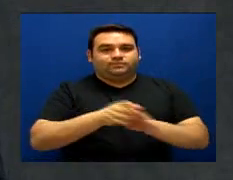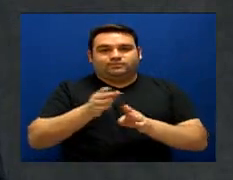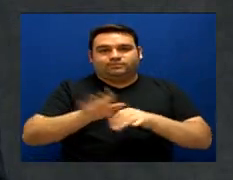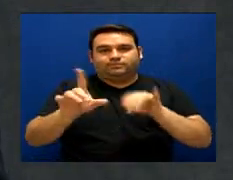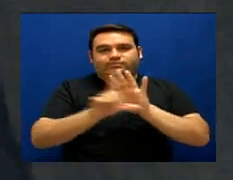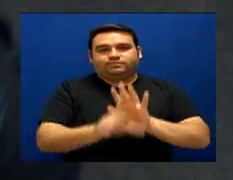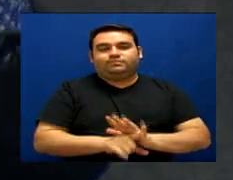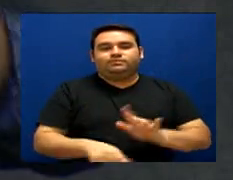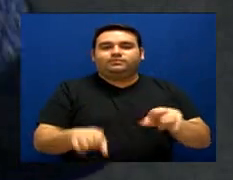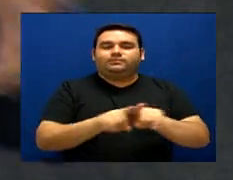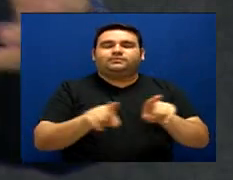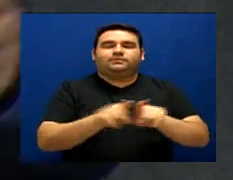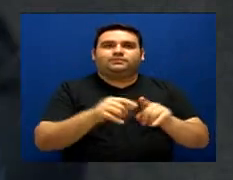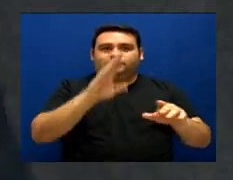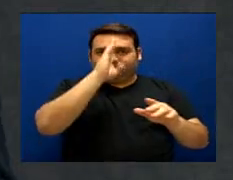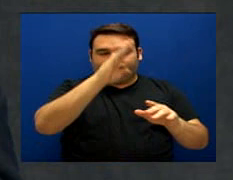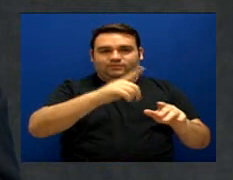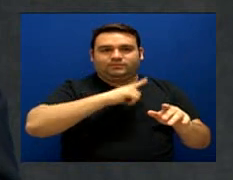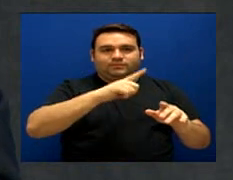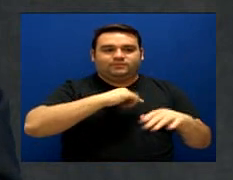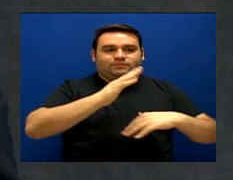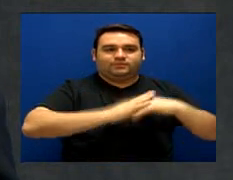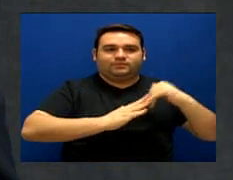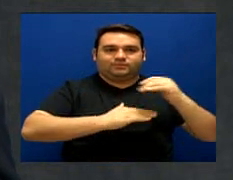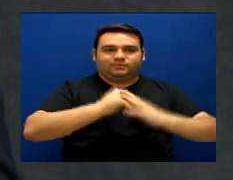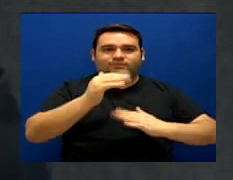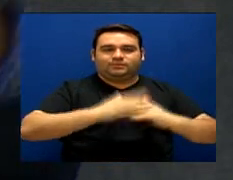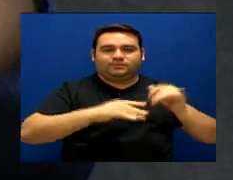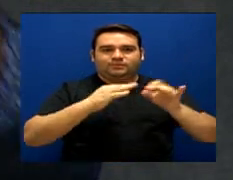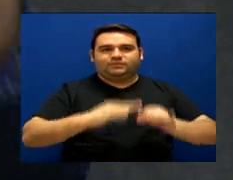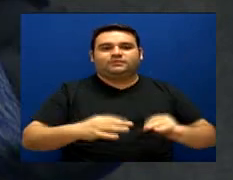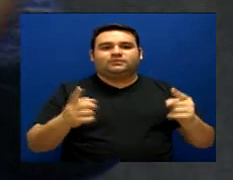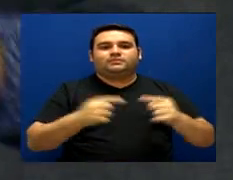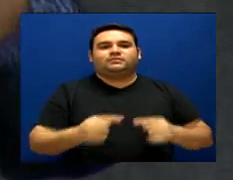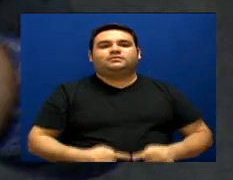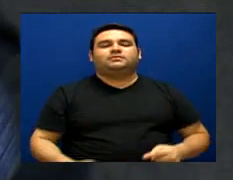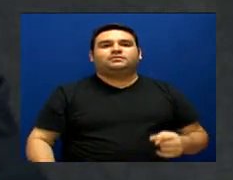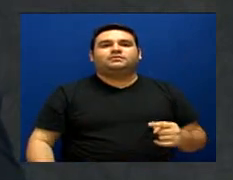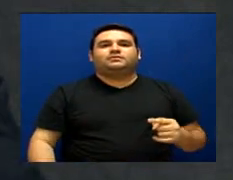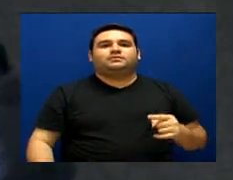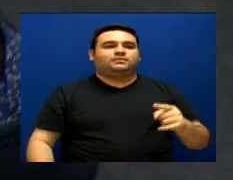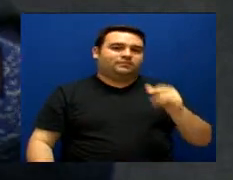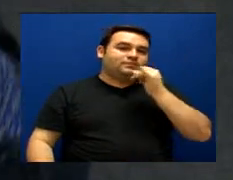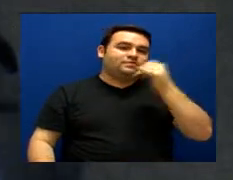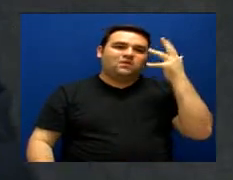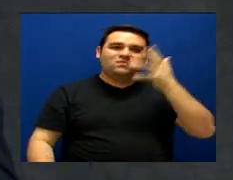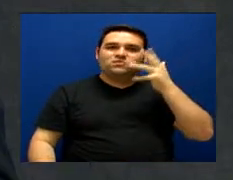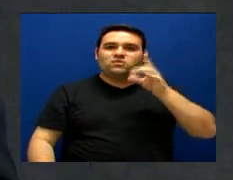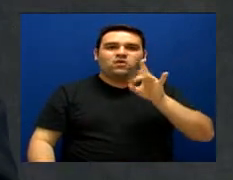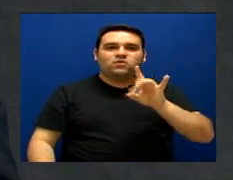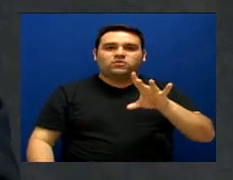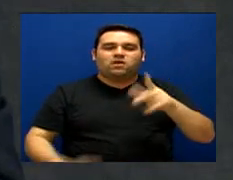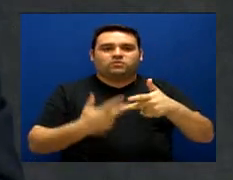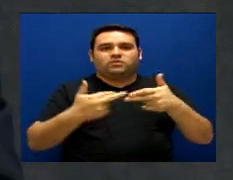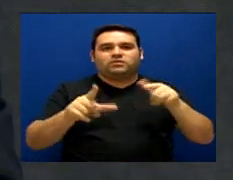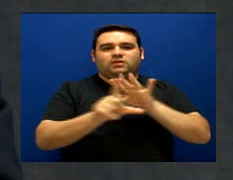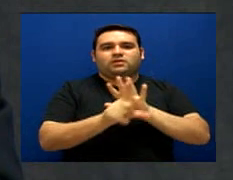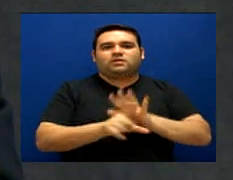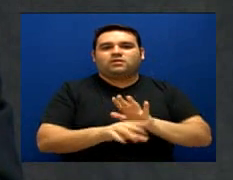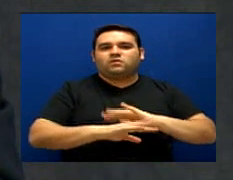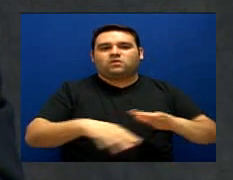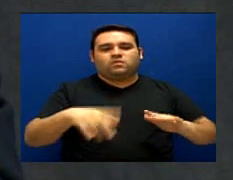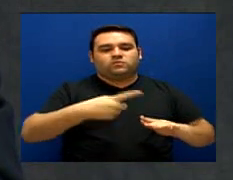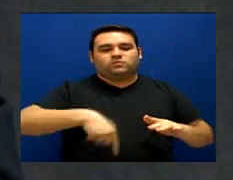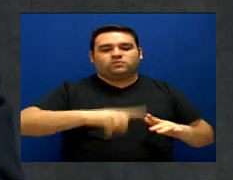uma política pública e focar nas ações mais especificamente, e não ficar também só na questão de discurso e de leis que possam ficar tão